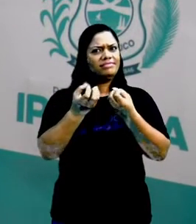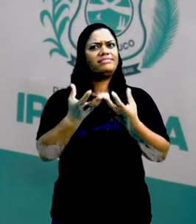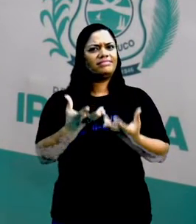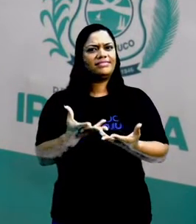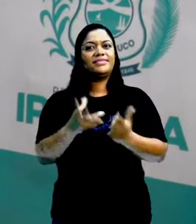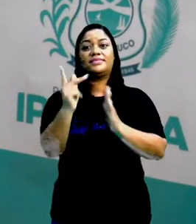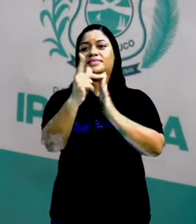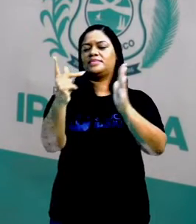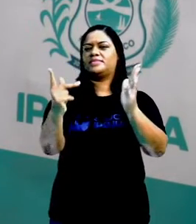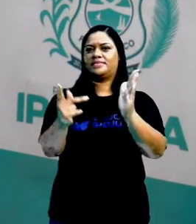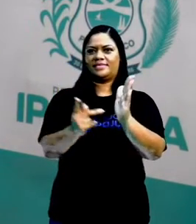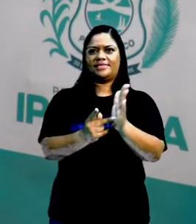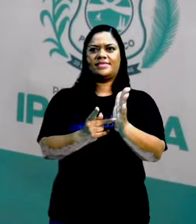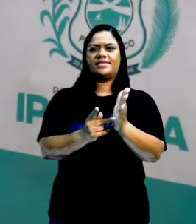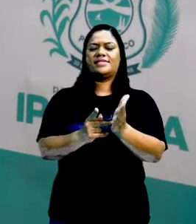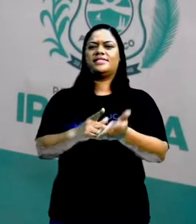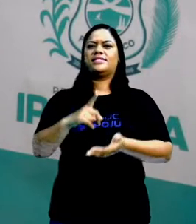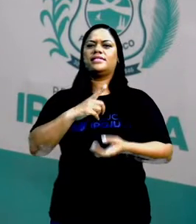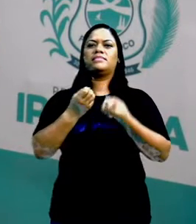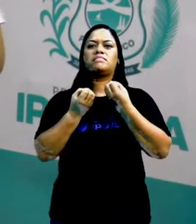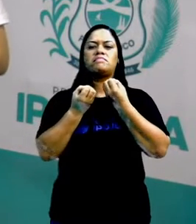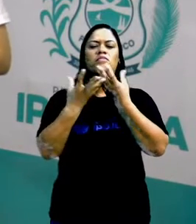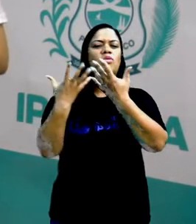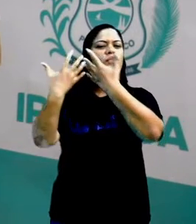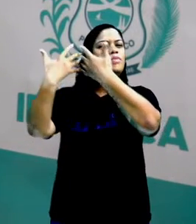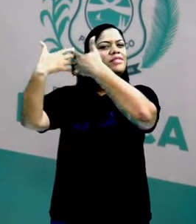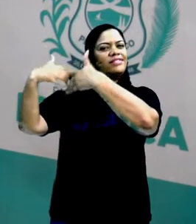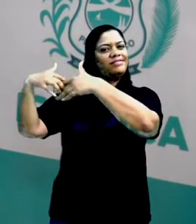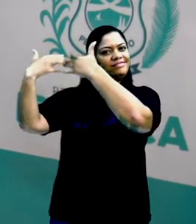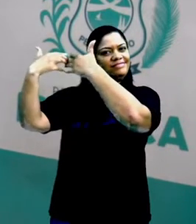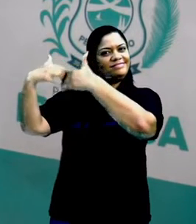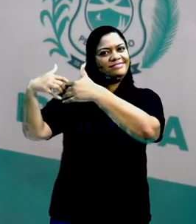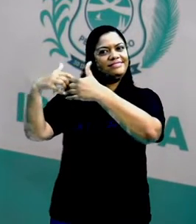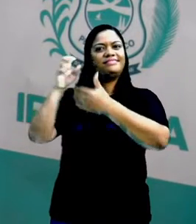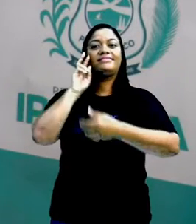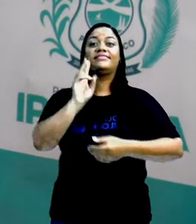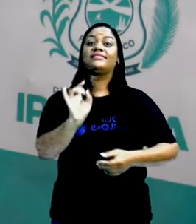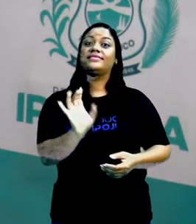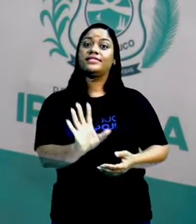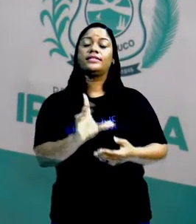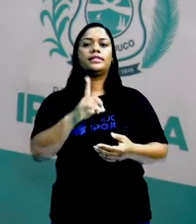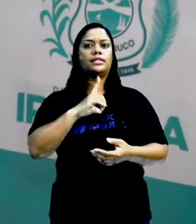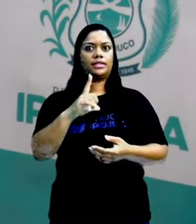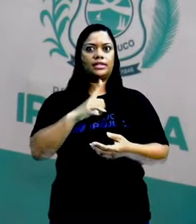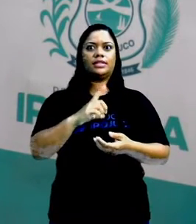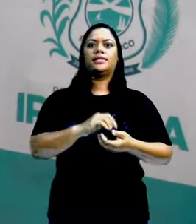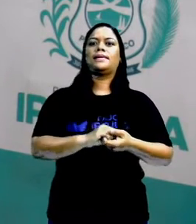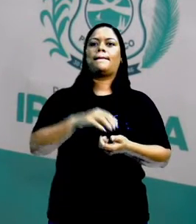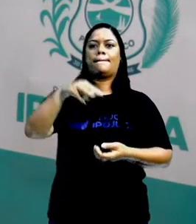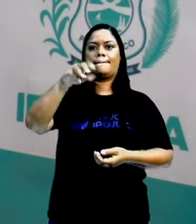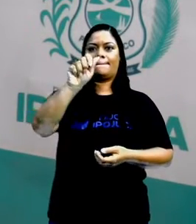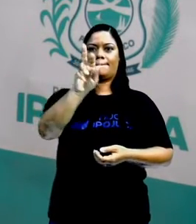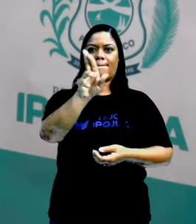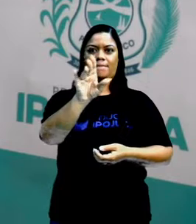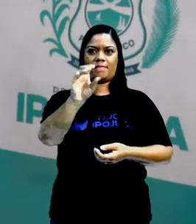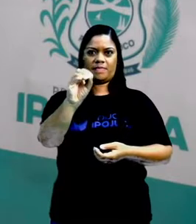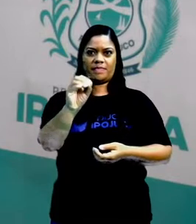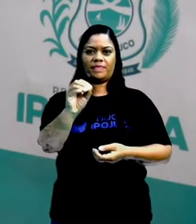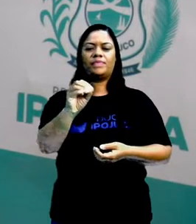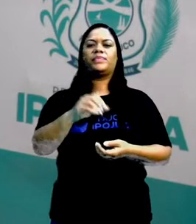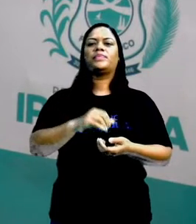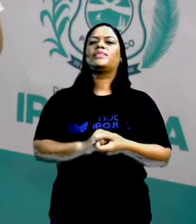poemas sempre trazem aí boas reflexões. E olha só, tem um poeta, Mário Quintana, que disse o